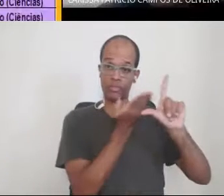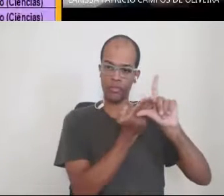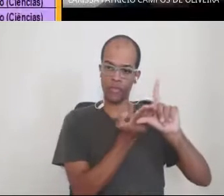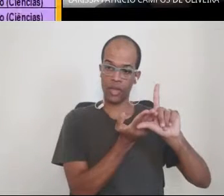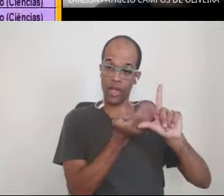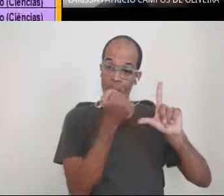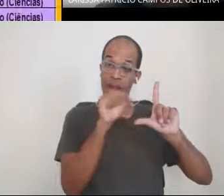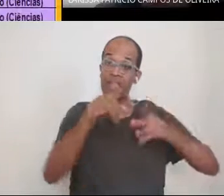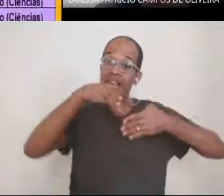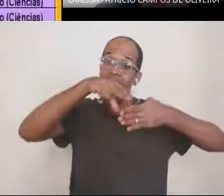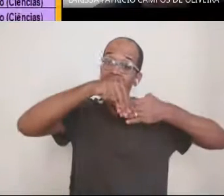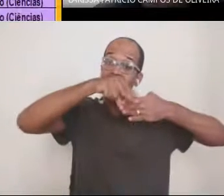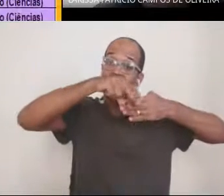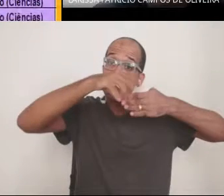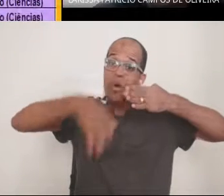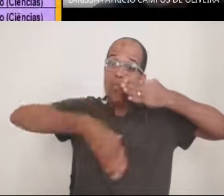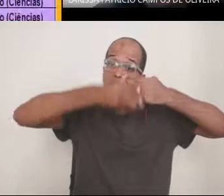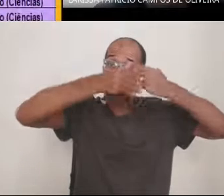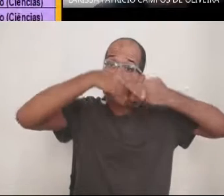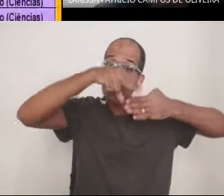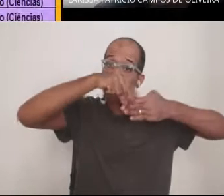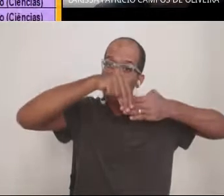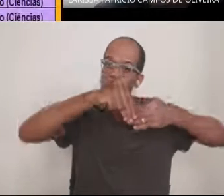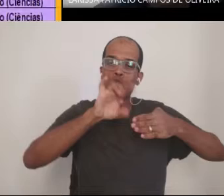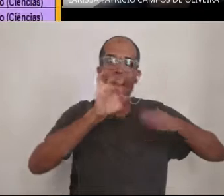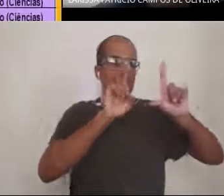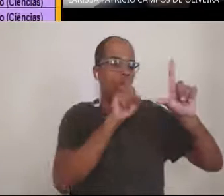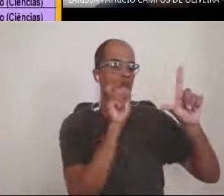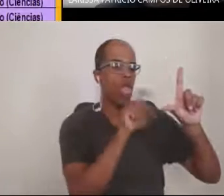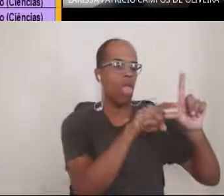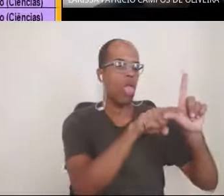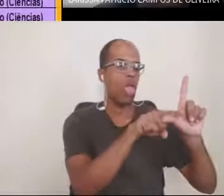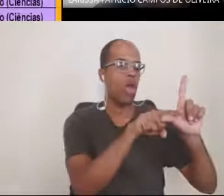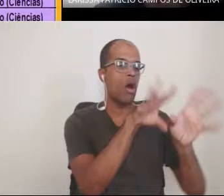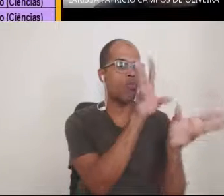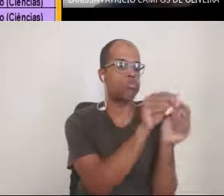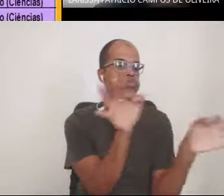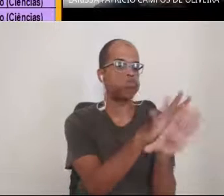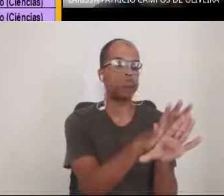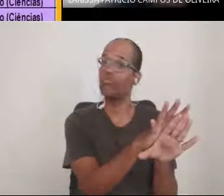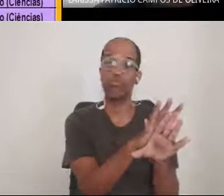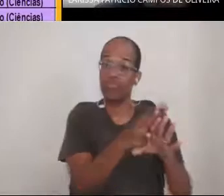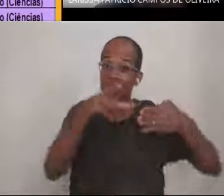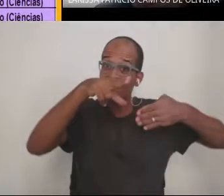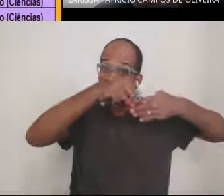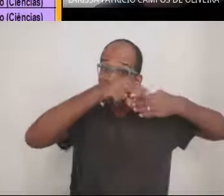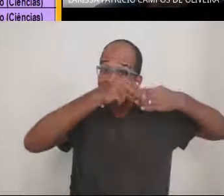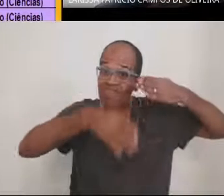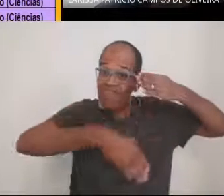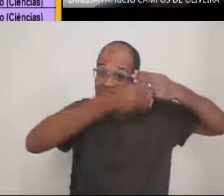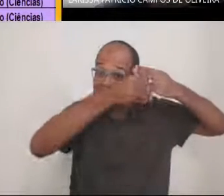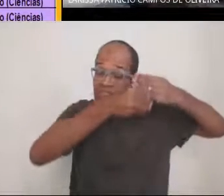que entregar com os anexos. Não adianta apenas apertar lá como concluída a atividade se não tiver